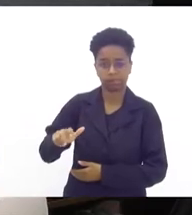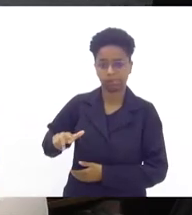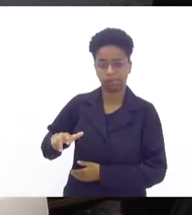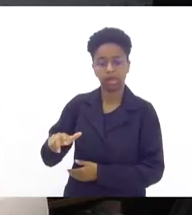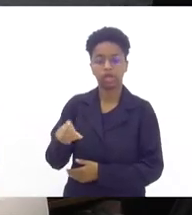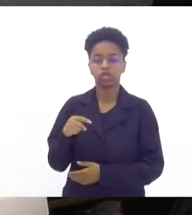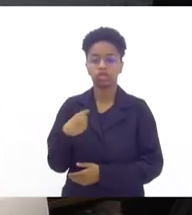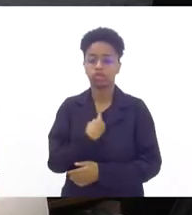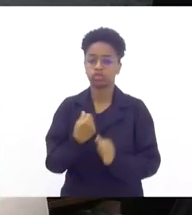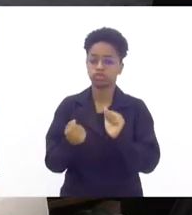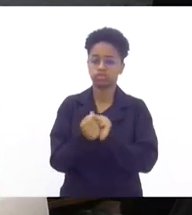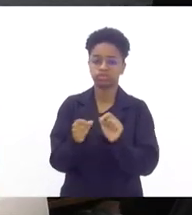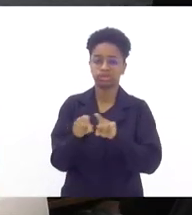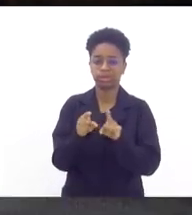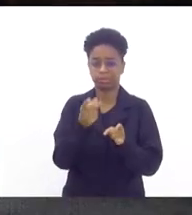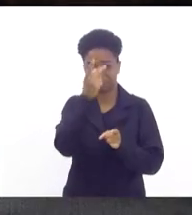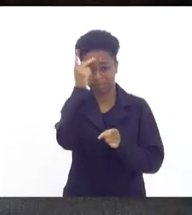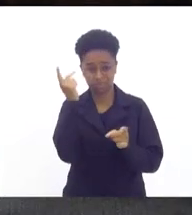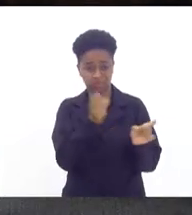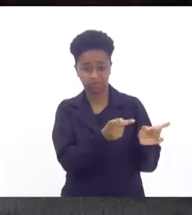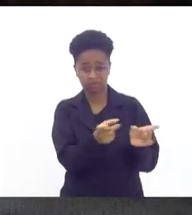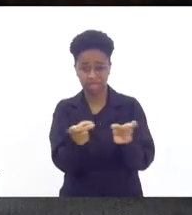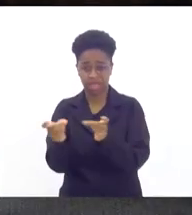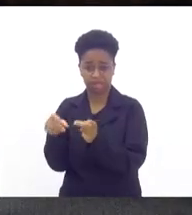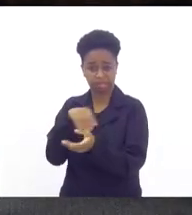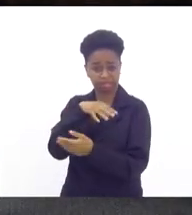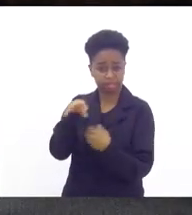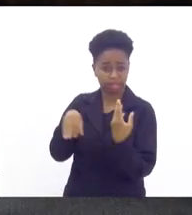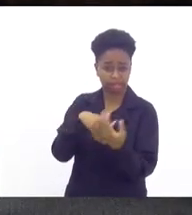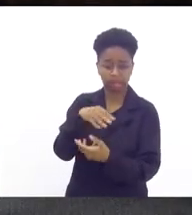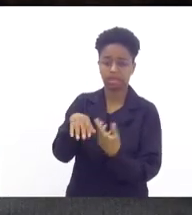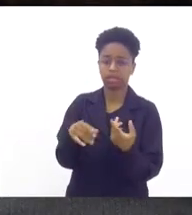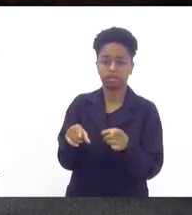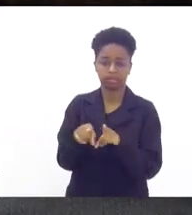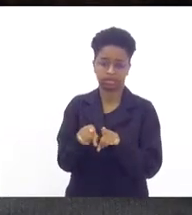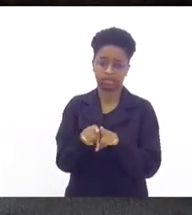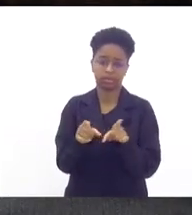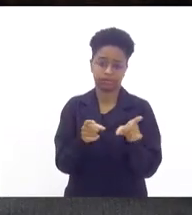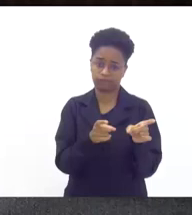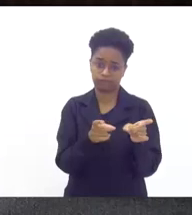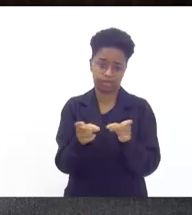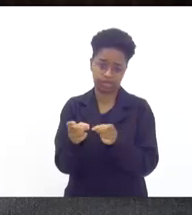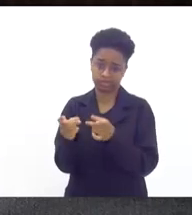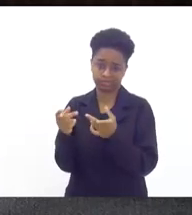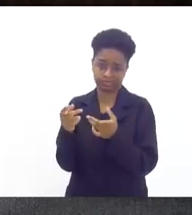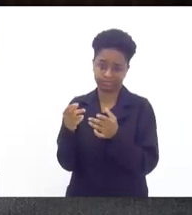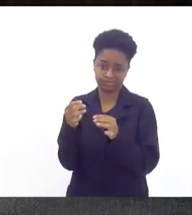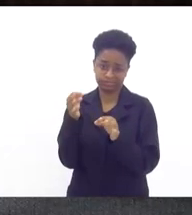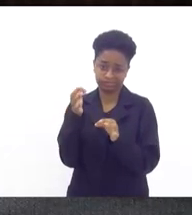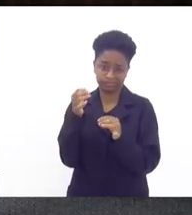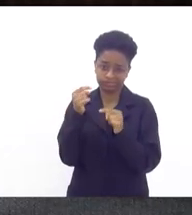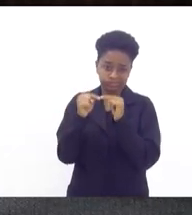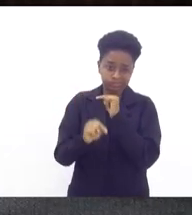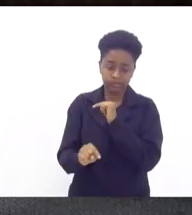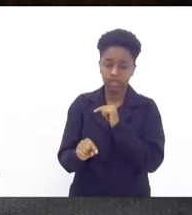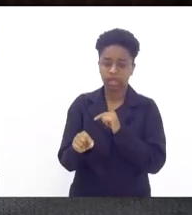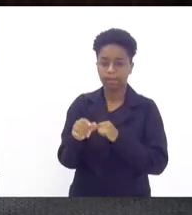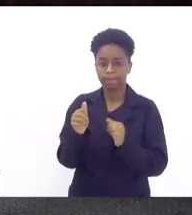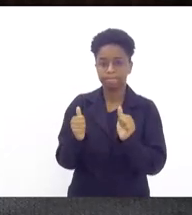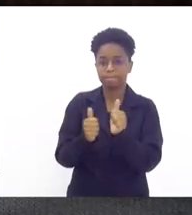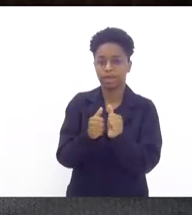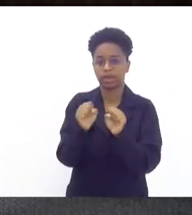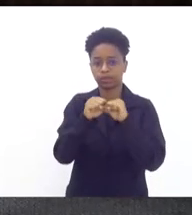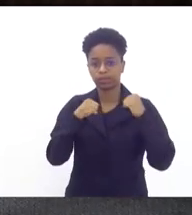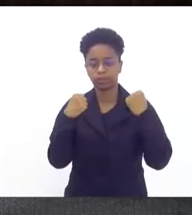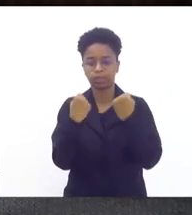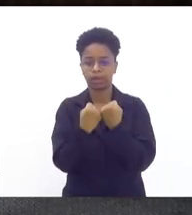espaço com muitas pessoas que que fazem venda ilegal ali próximo ao Maracanã e